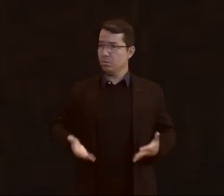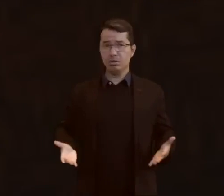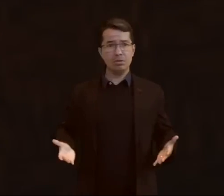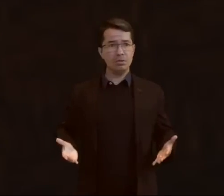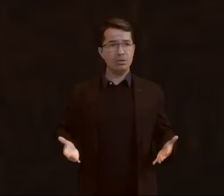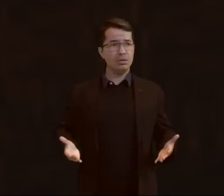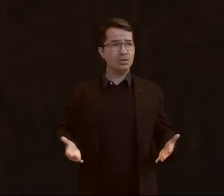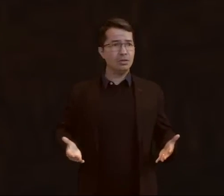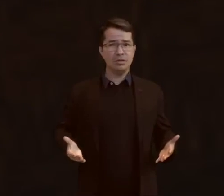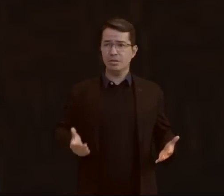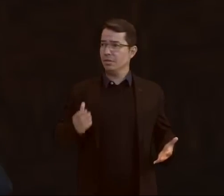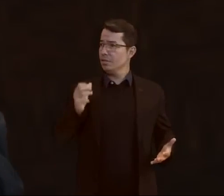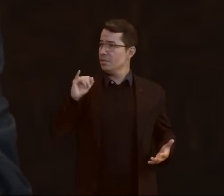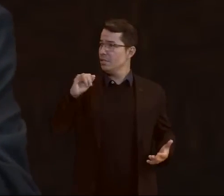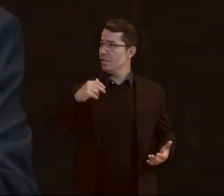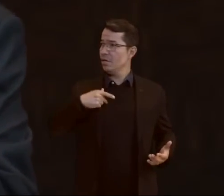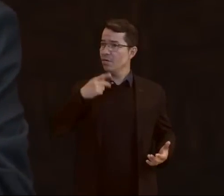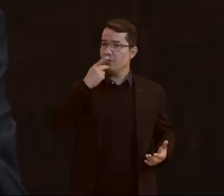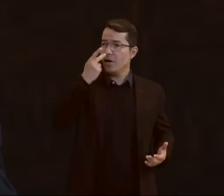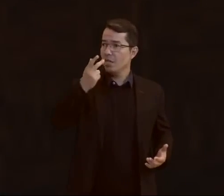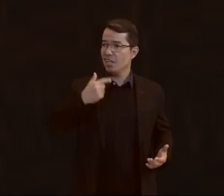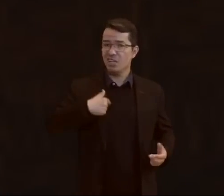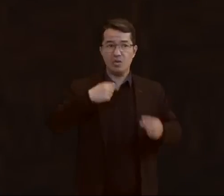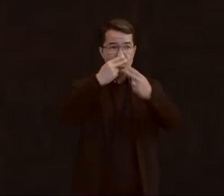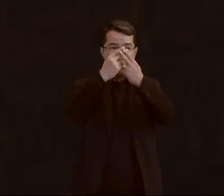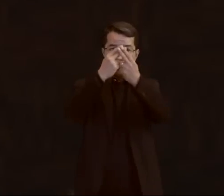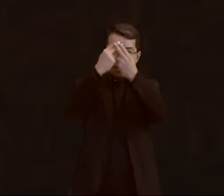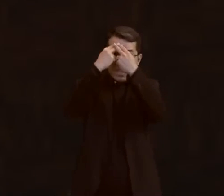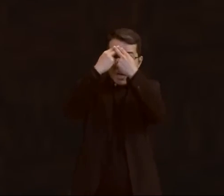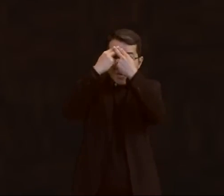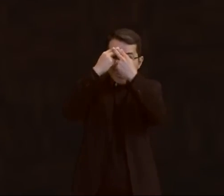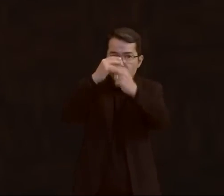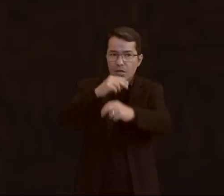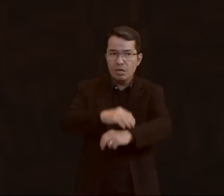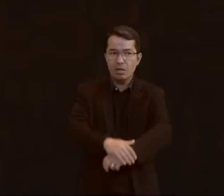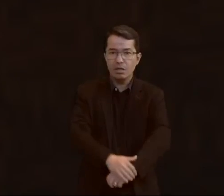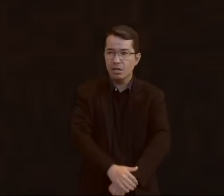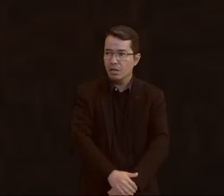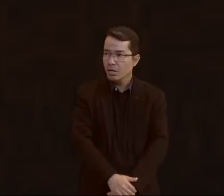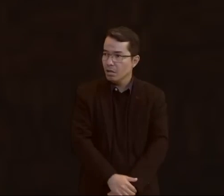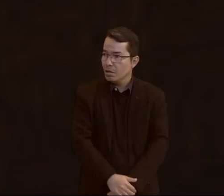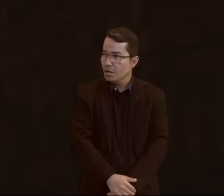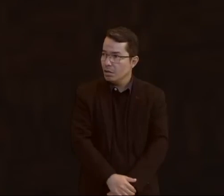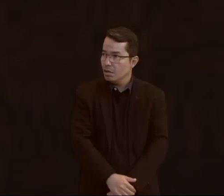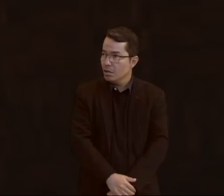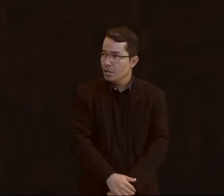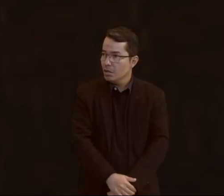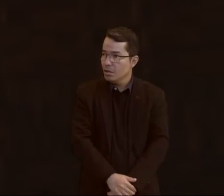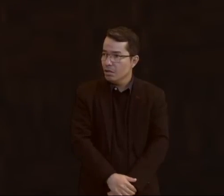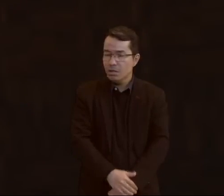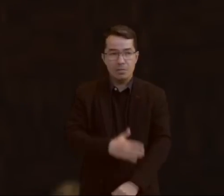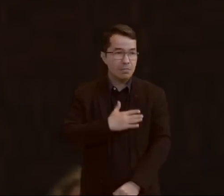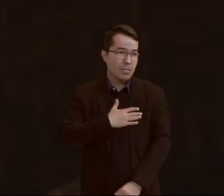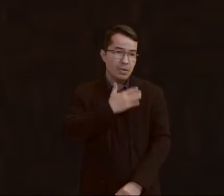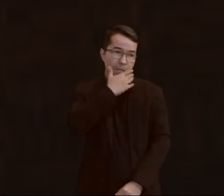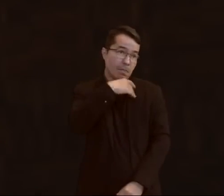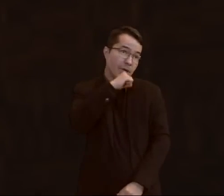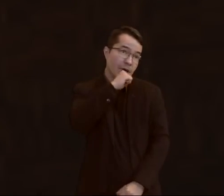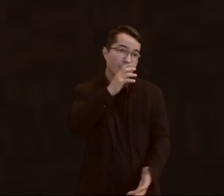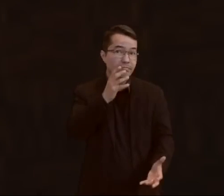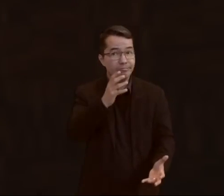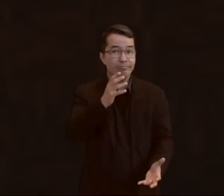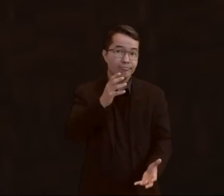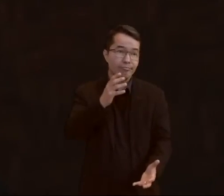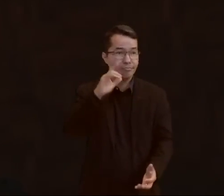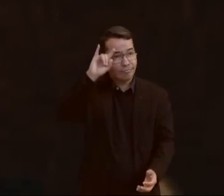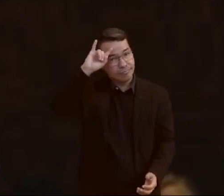Se eu falar para você dos laços da minha alma, meu pai era excêntrico, a minha mãe tinha problemas